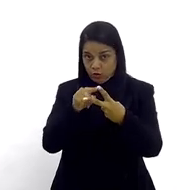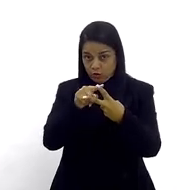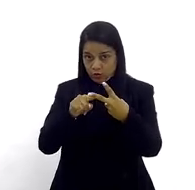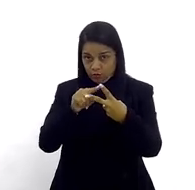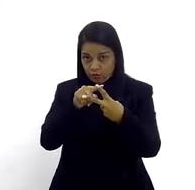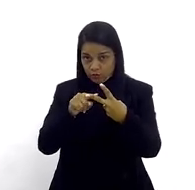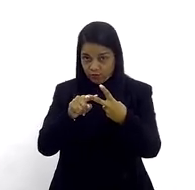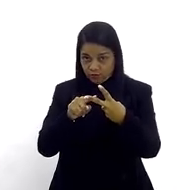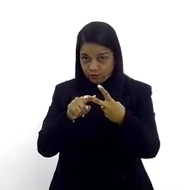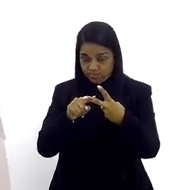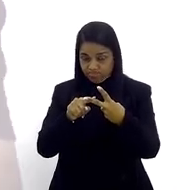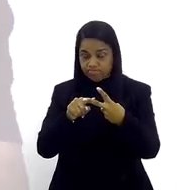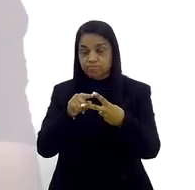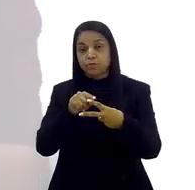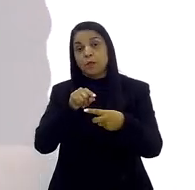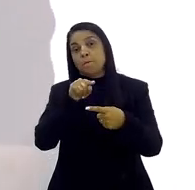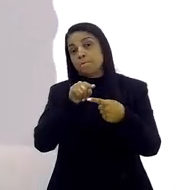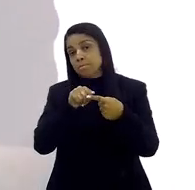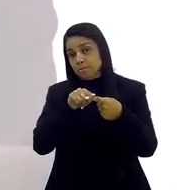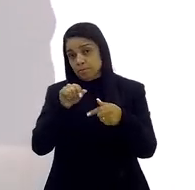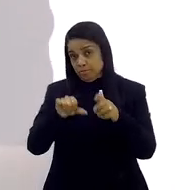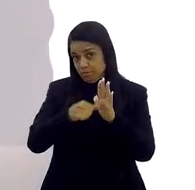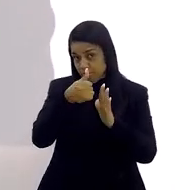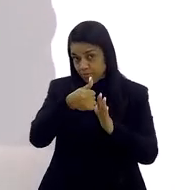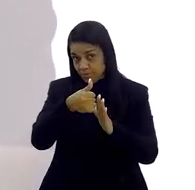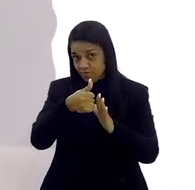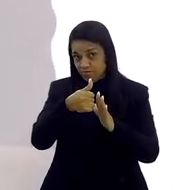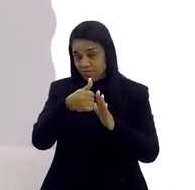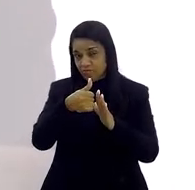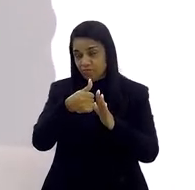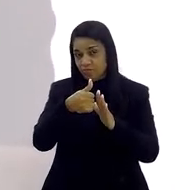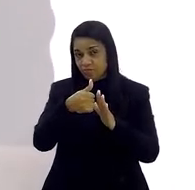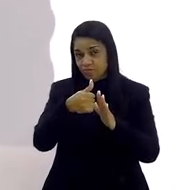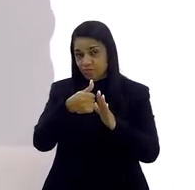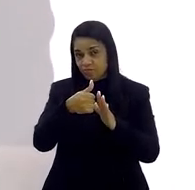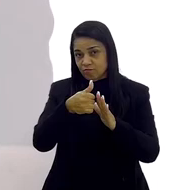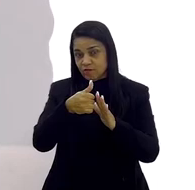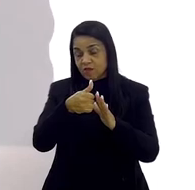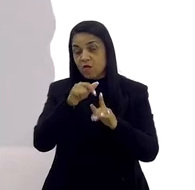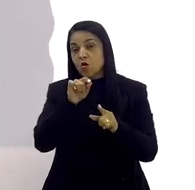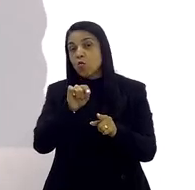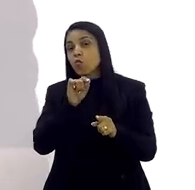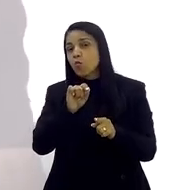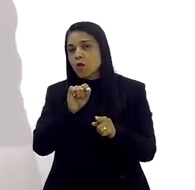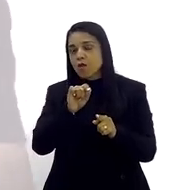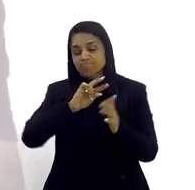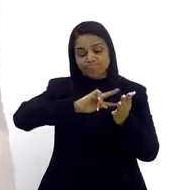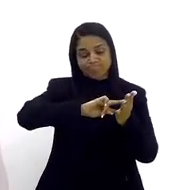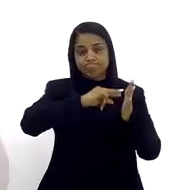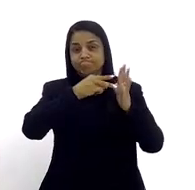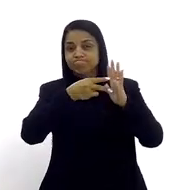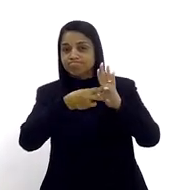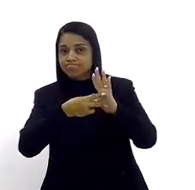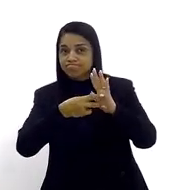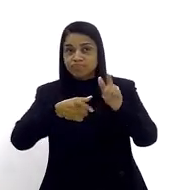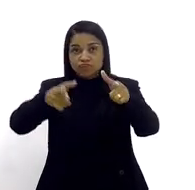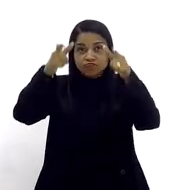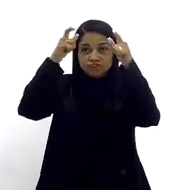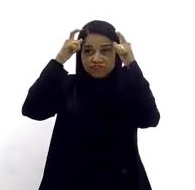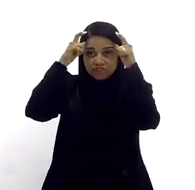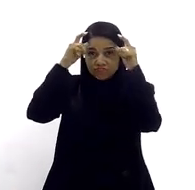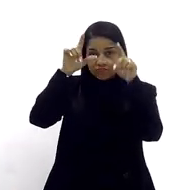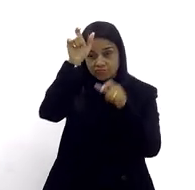aspectos desconstruir essa coisa de atribuir ao diabo